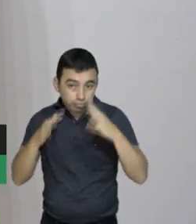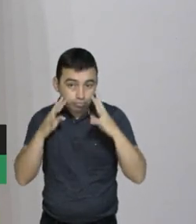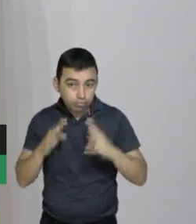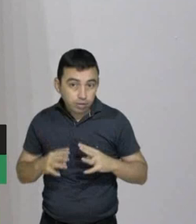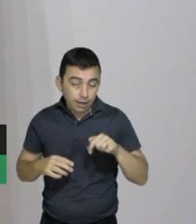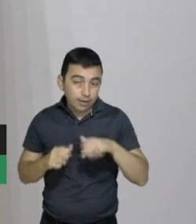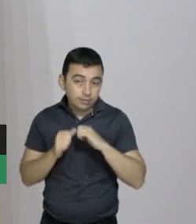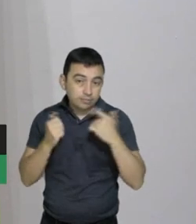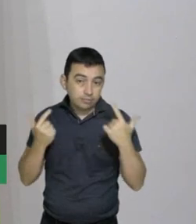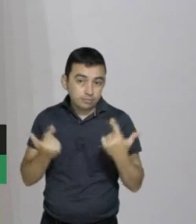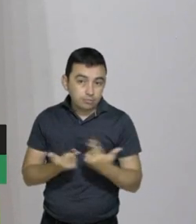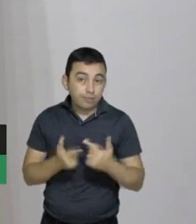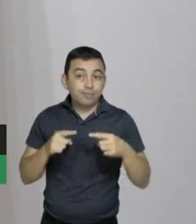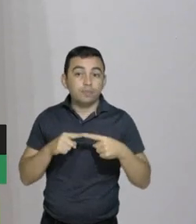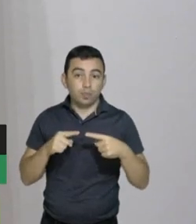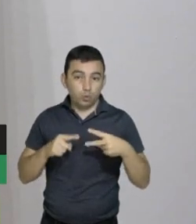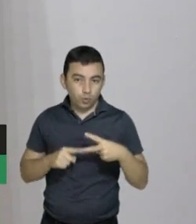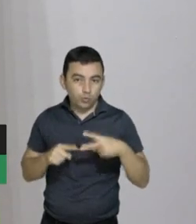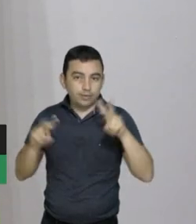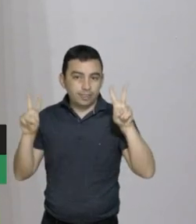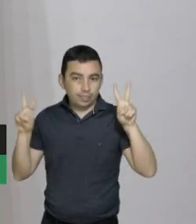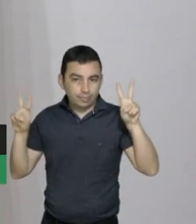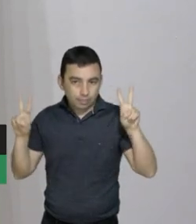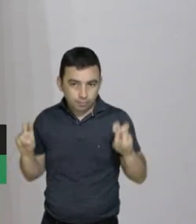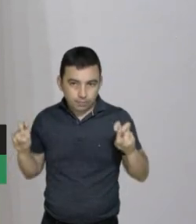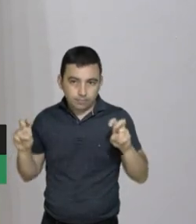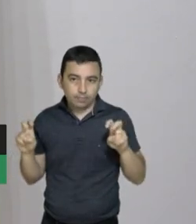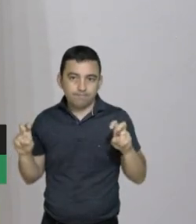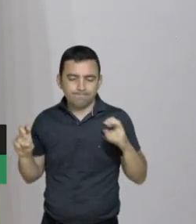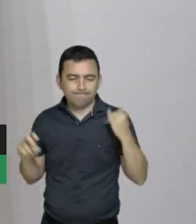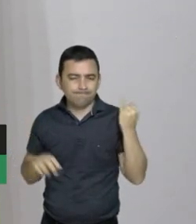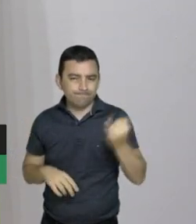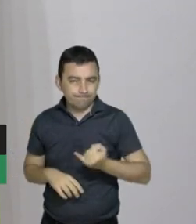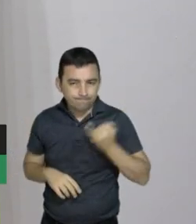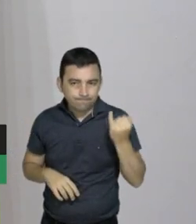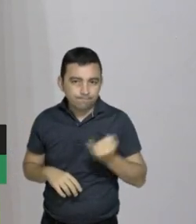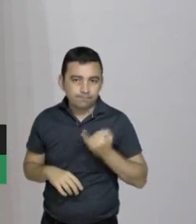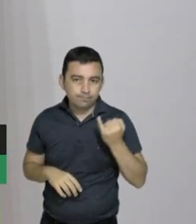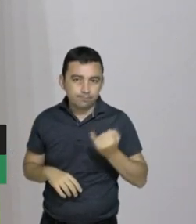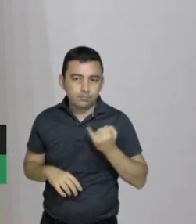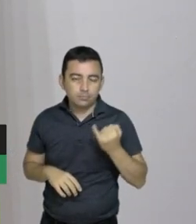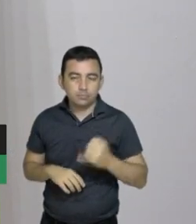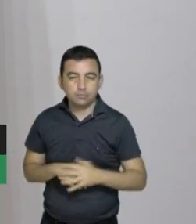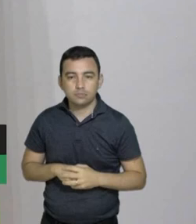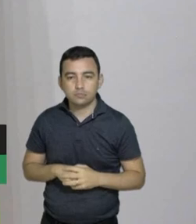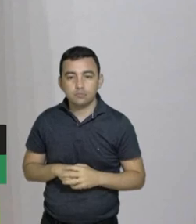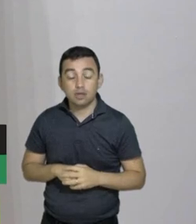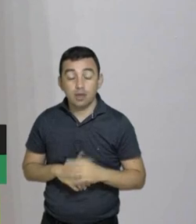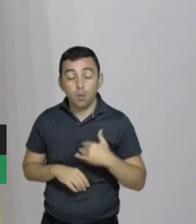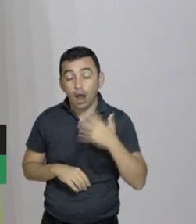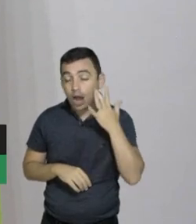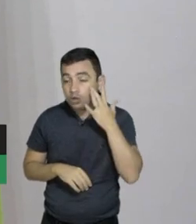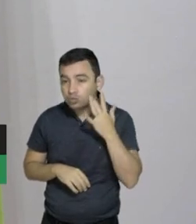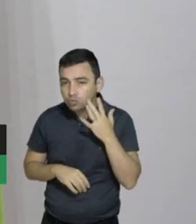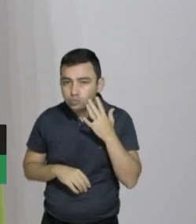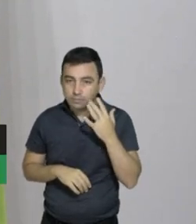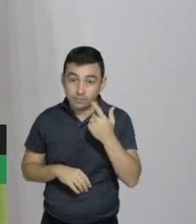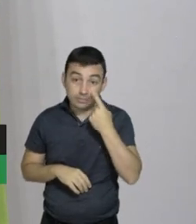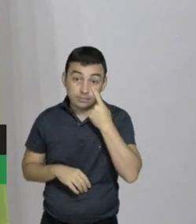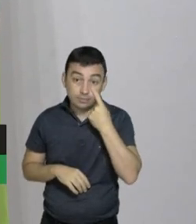Legislativa para dois assuntos importantes que o jogo interessante conversarmos